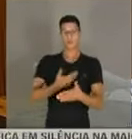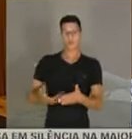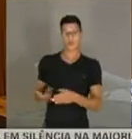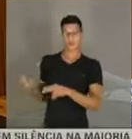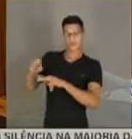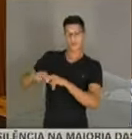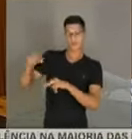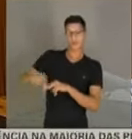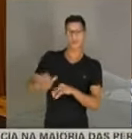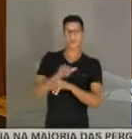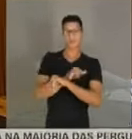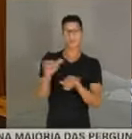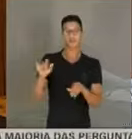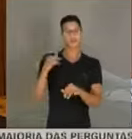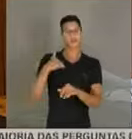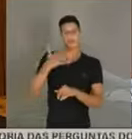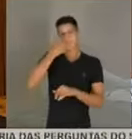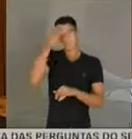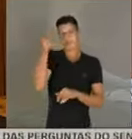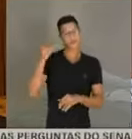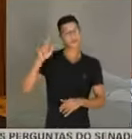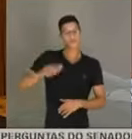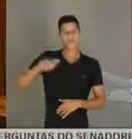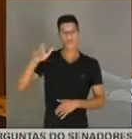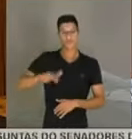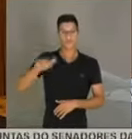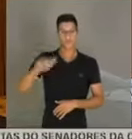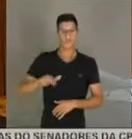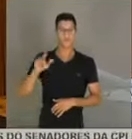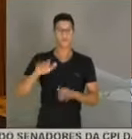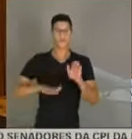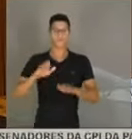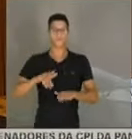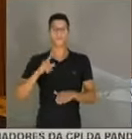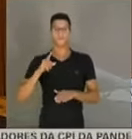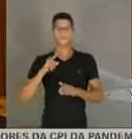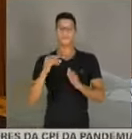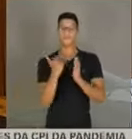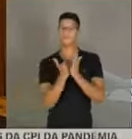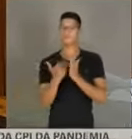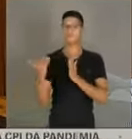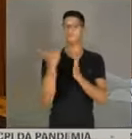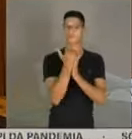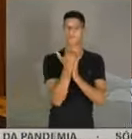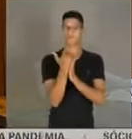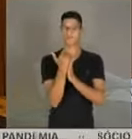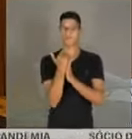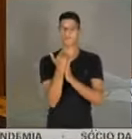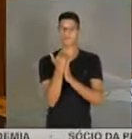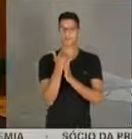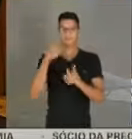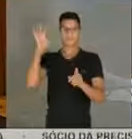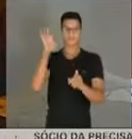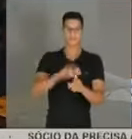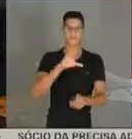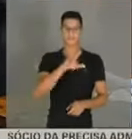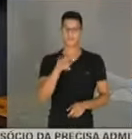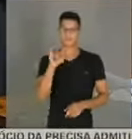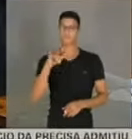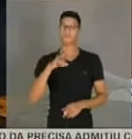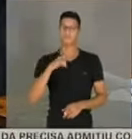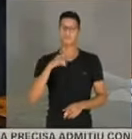aí dizer, e eu não vou me esquecer disso nunca, porque talvez tenha sido a maior agressão que essa CPI